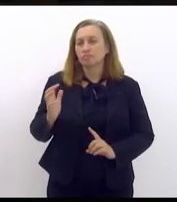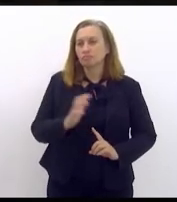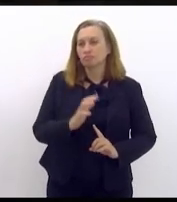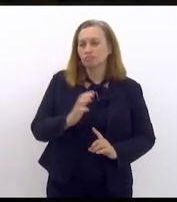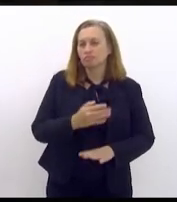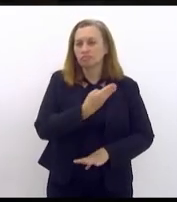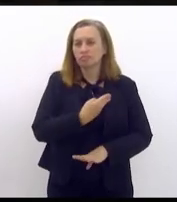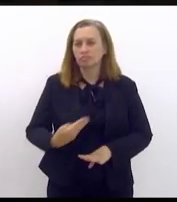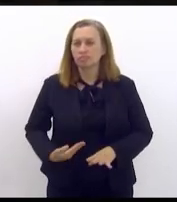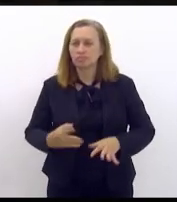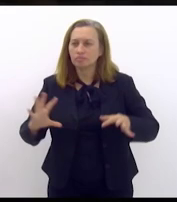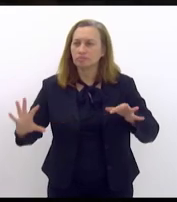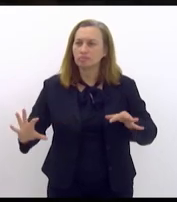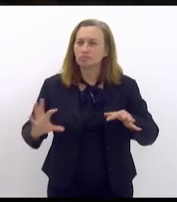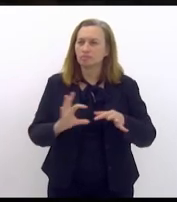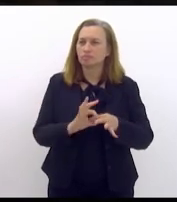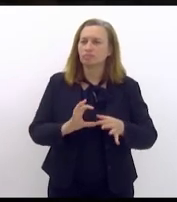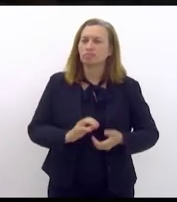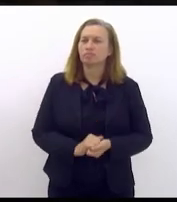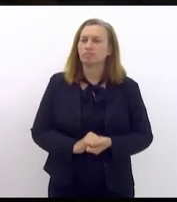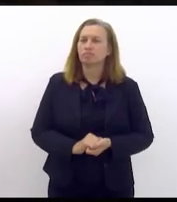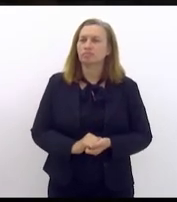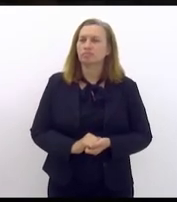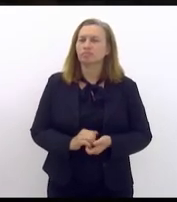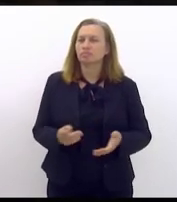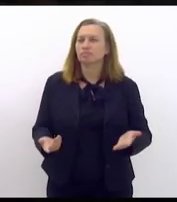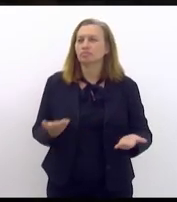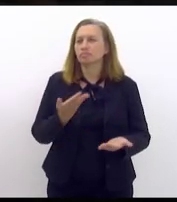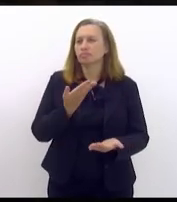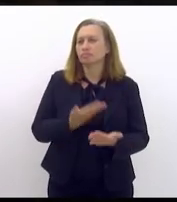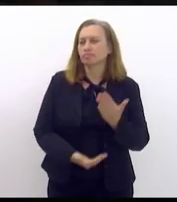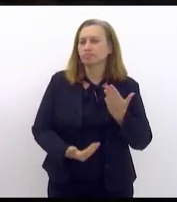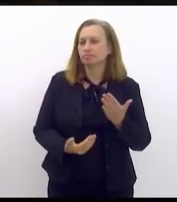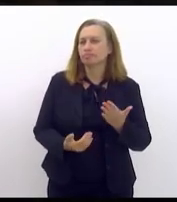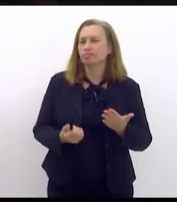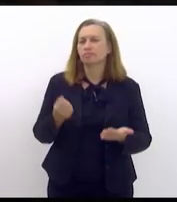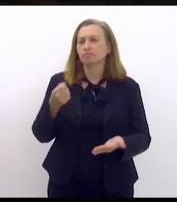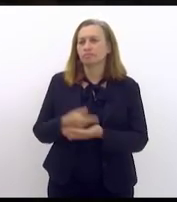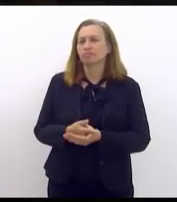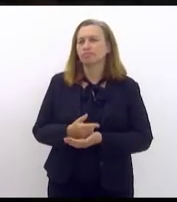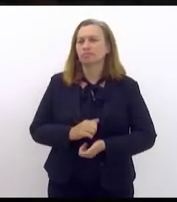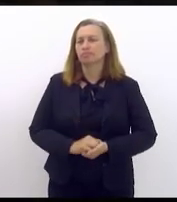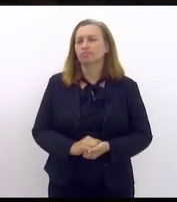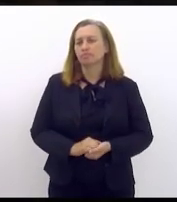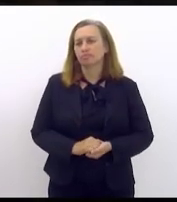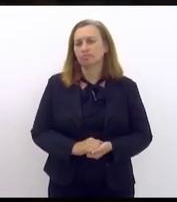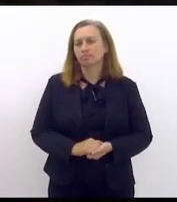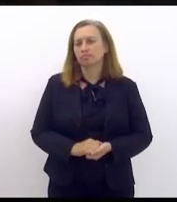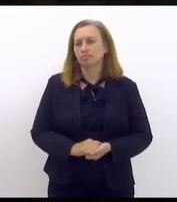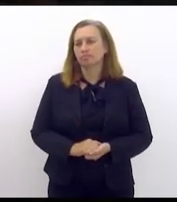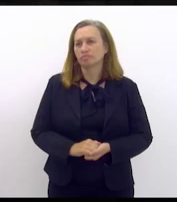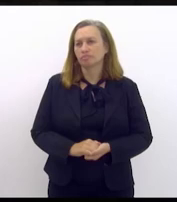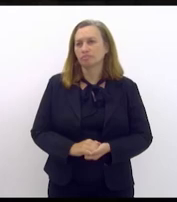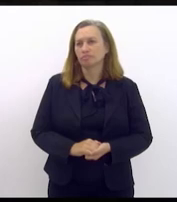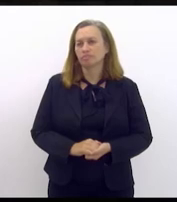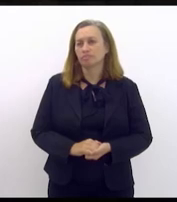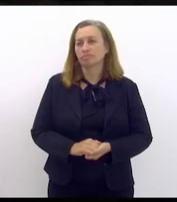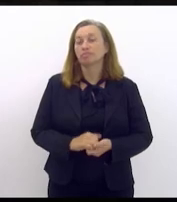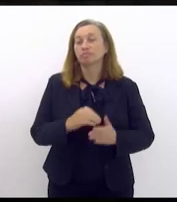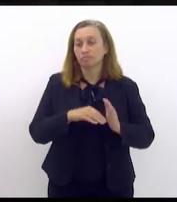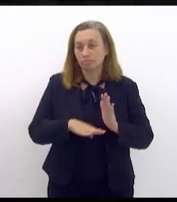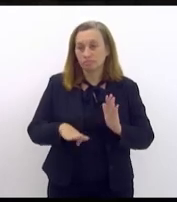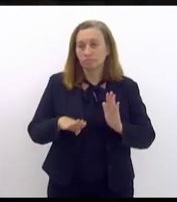a integralização desse déficit, desses pagamentos. E isso aumenta as